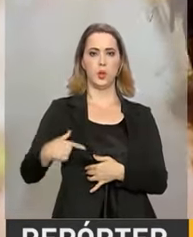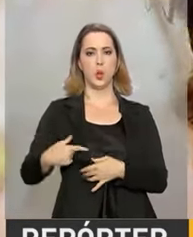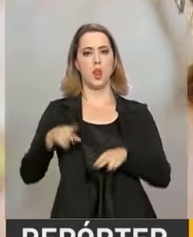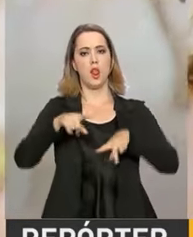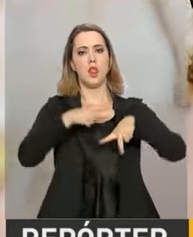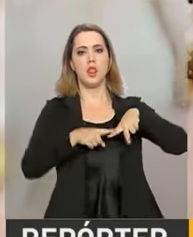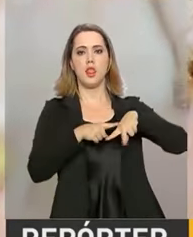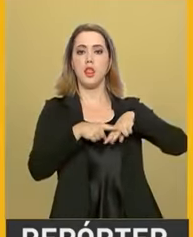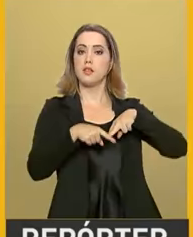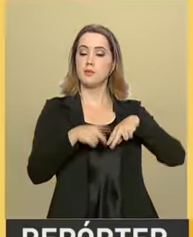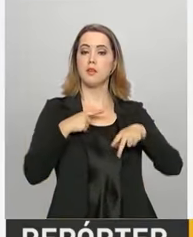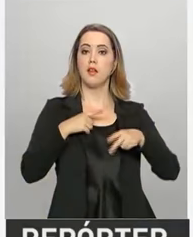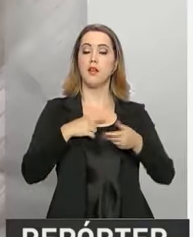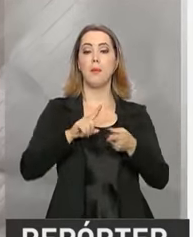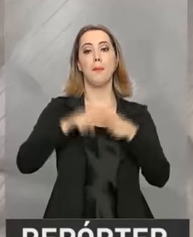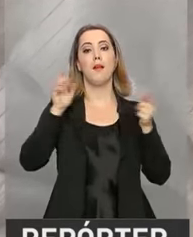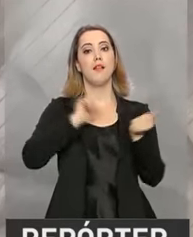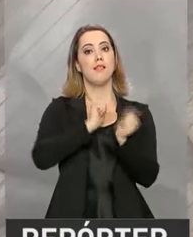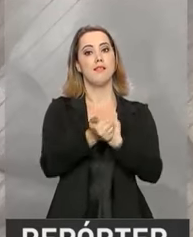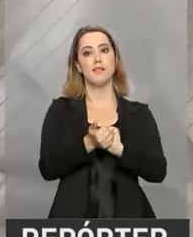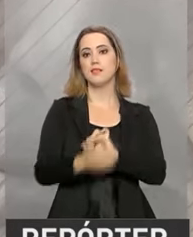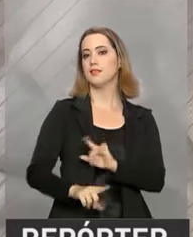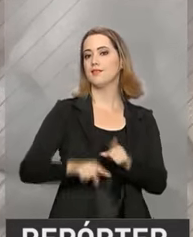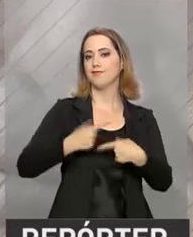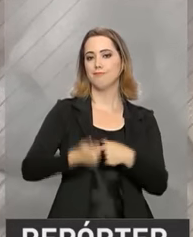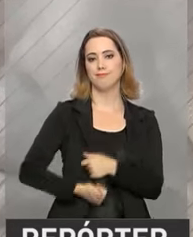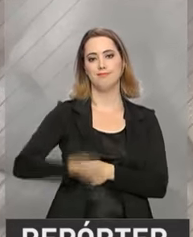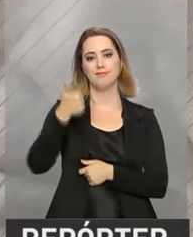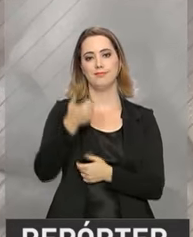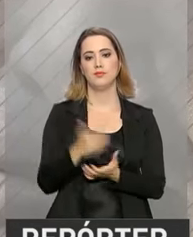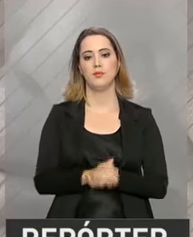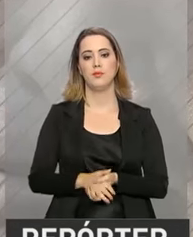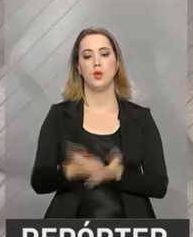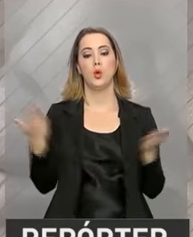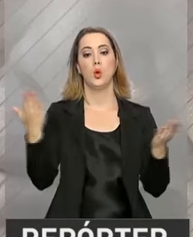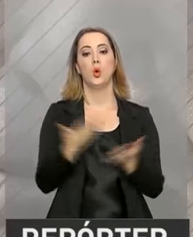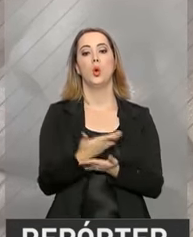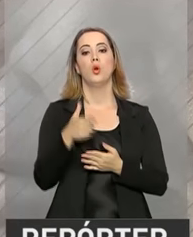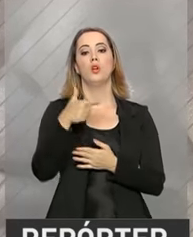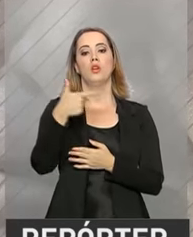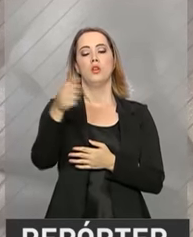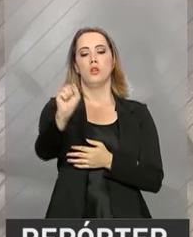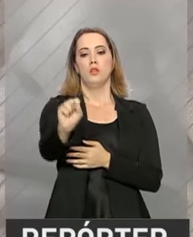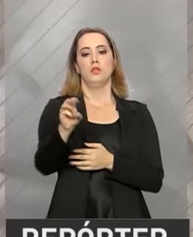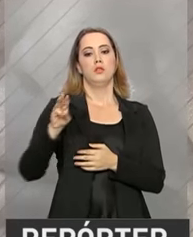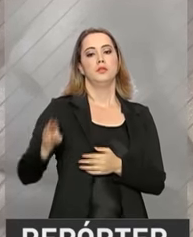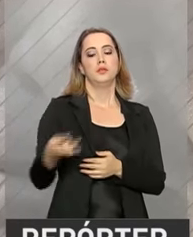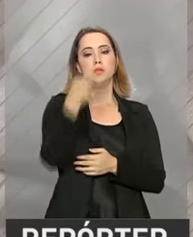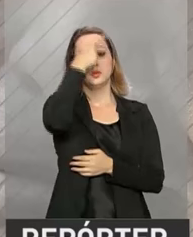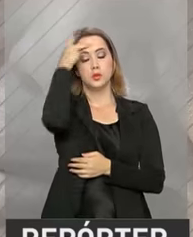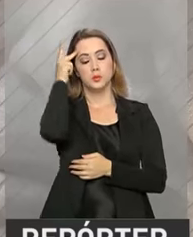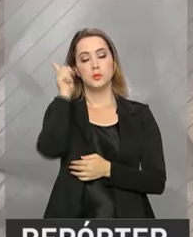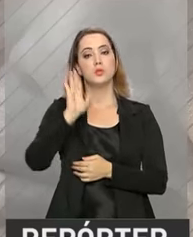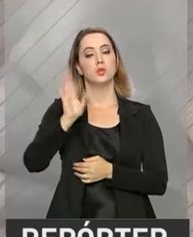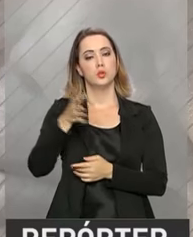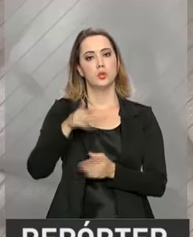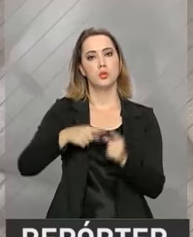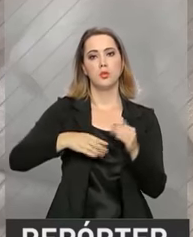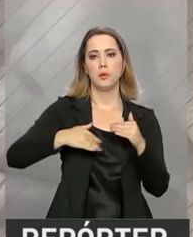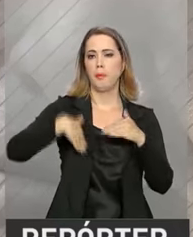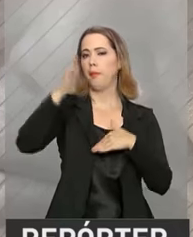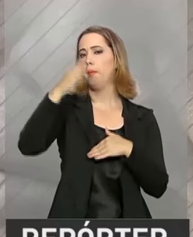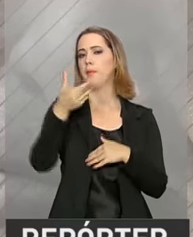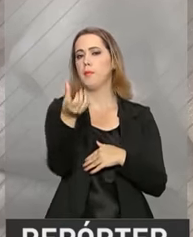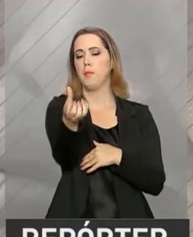exercio e melhora o Brasil tem hoje cerca de 28 milhões de pessoas com 60 anos ou mais número que já